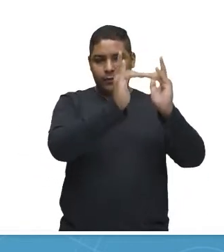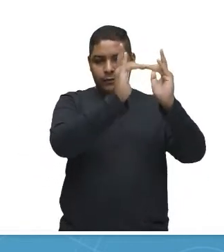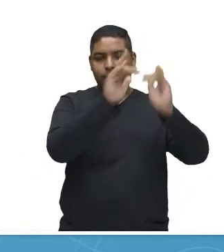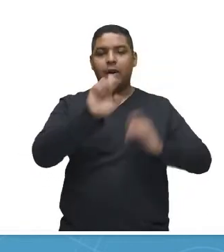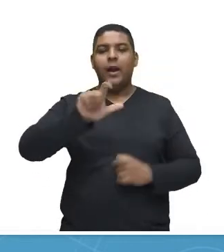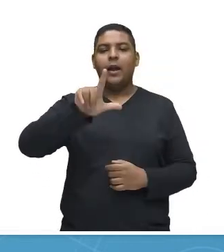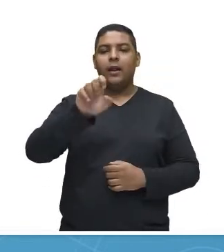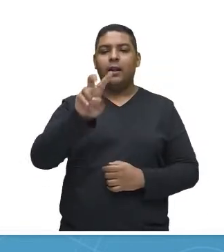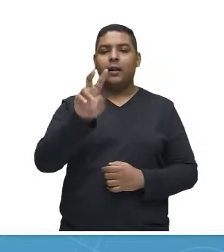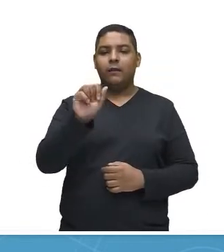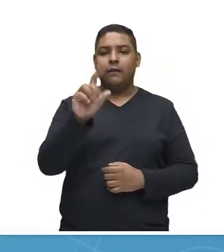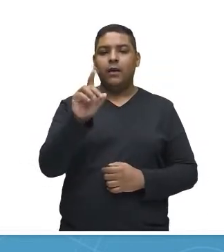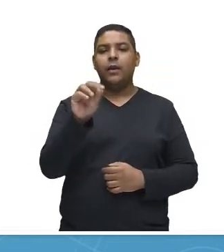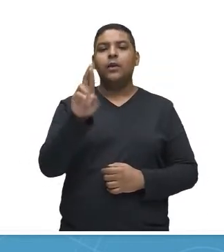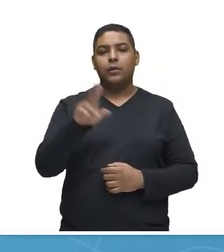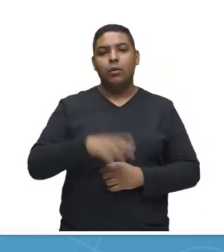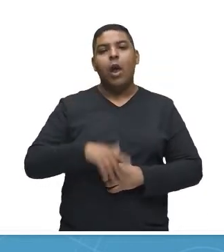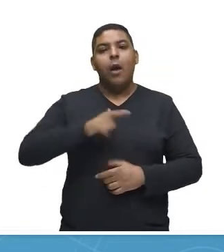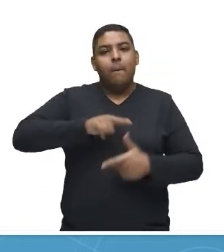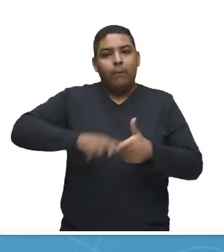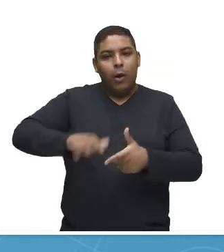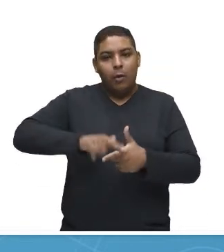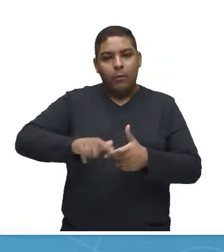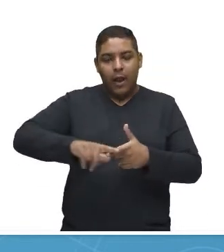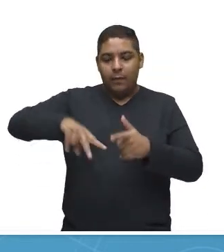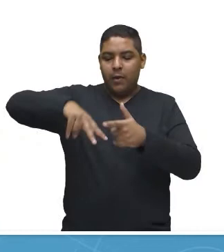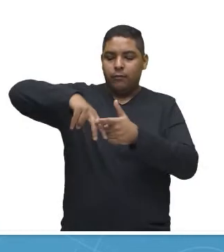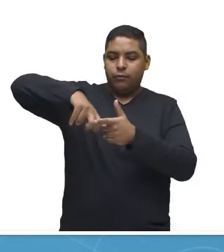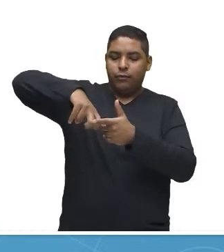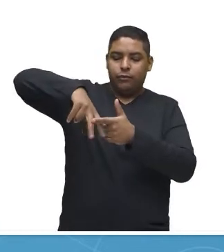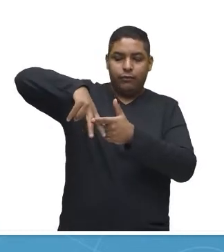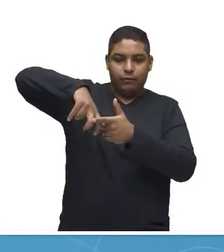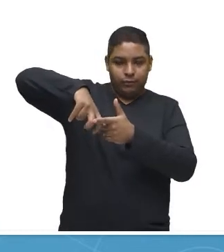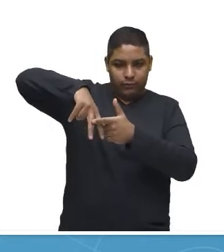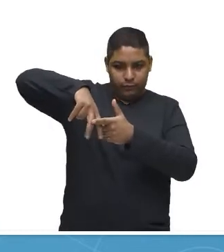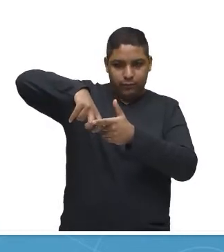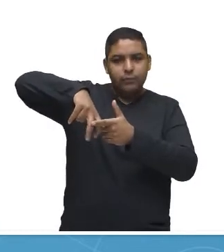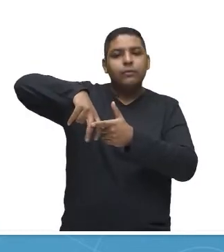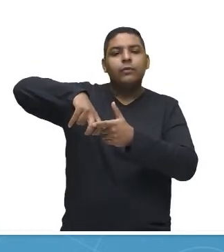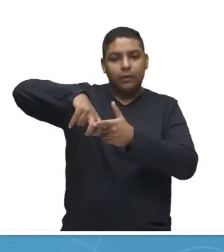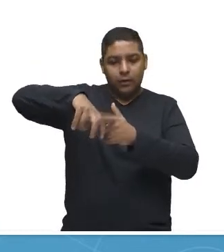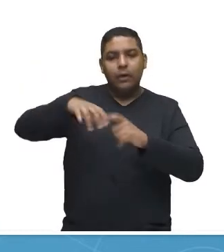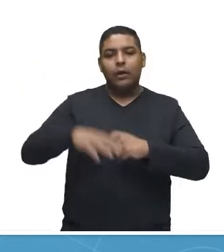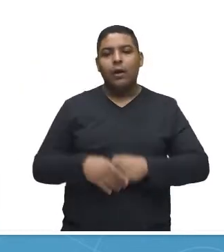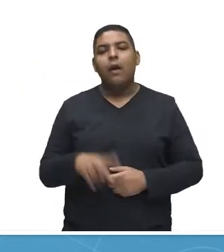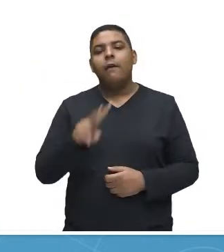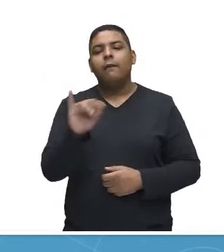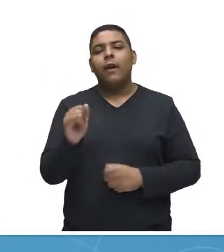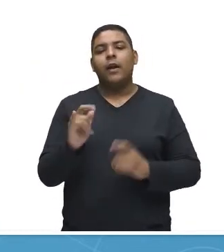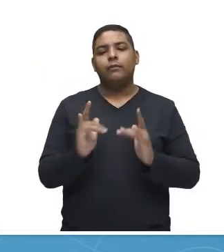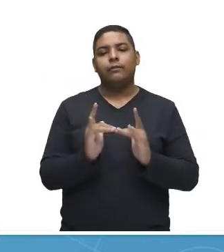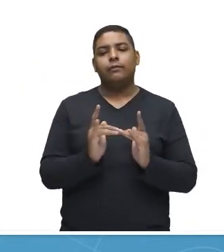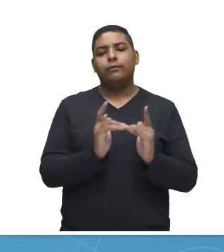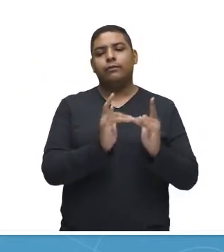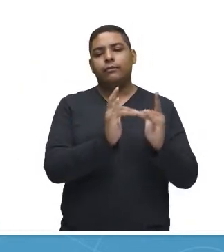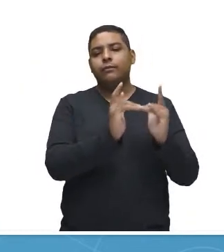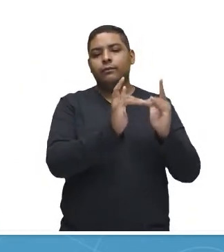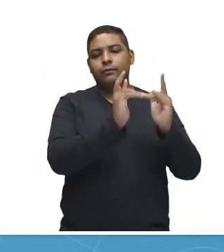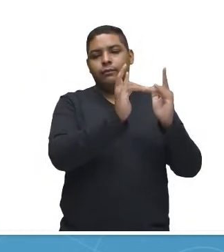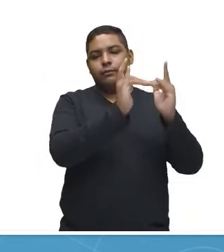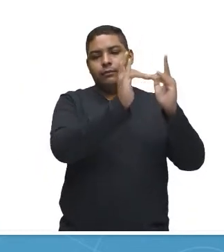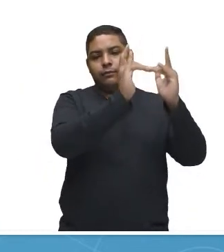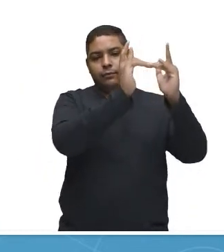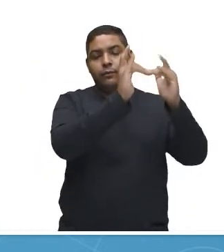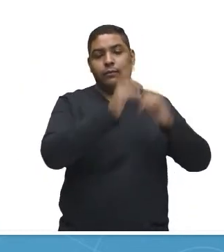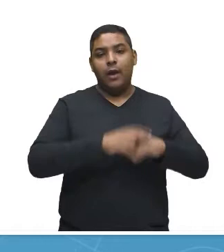tá? Que aí você vai de elevador ou alguma coisa relacionada à sua mobilidade, tá? Mas o interessante é que se você tem